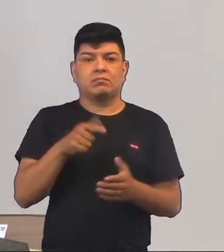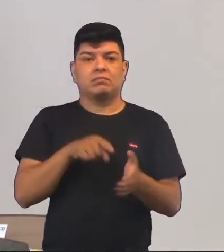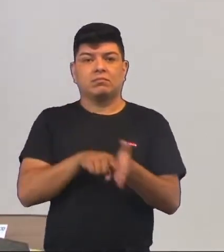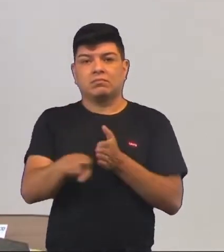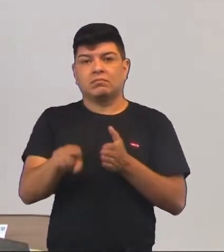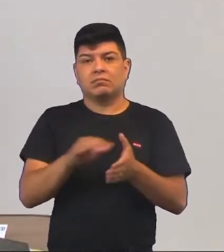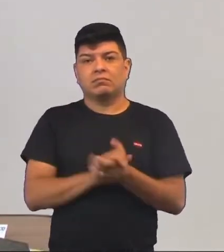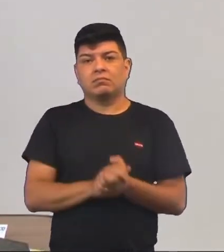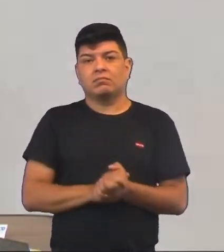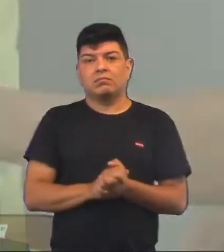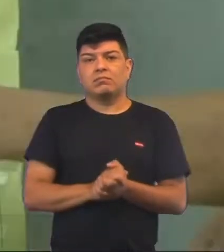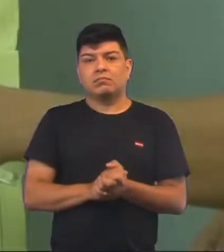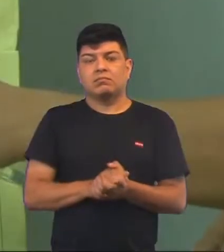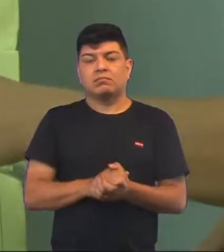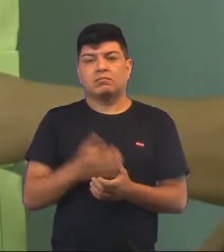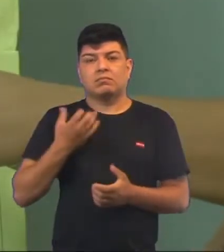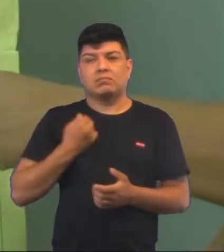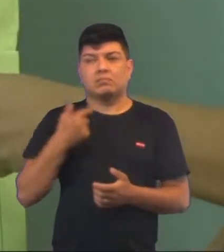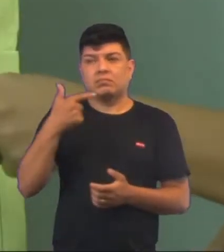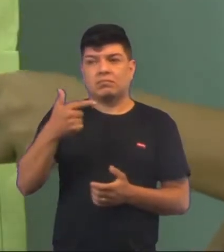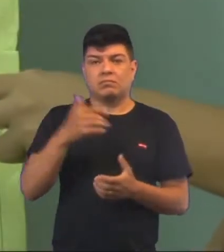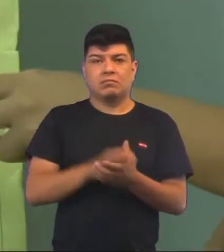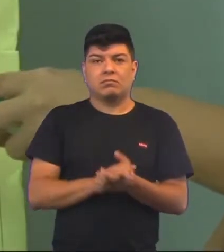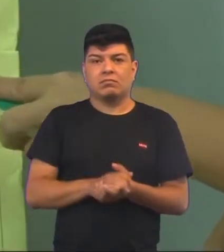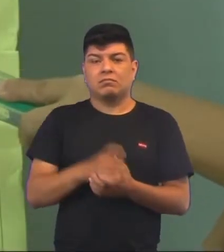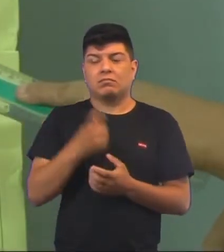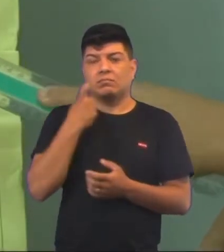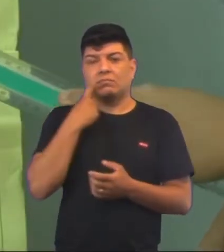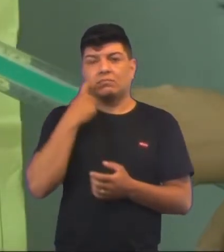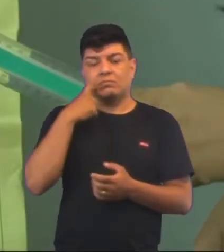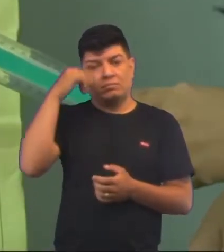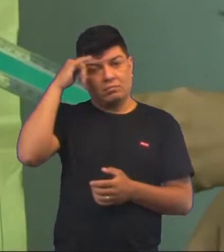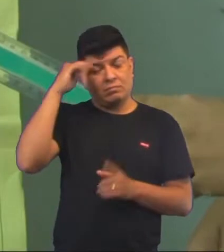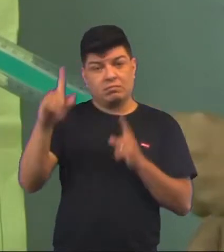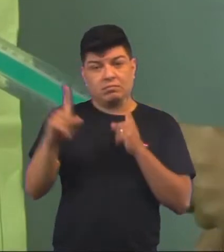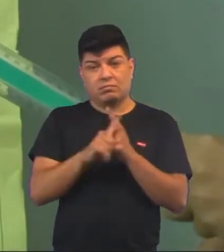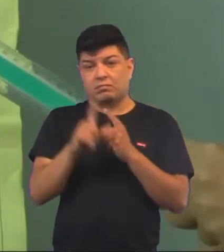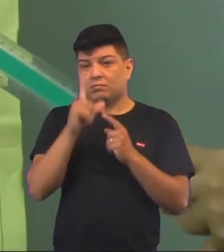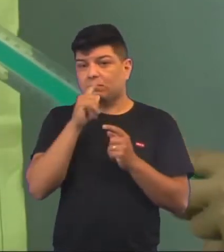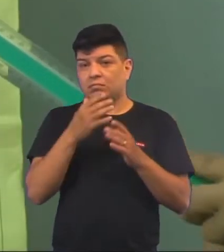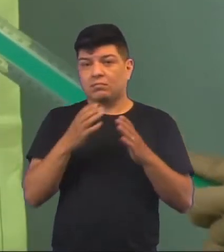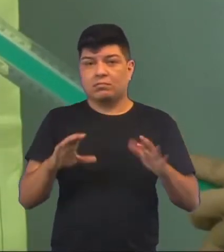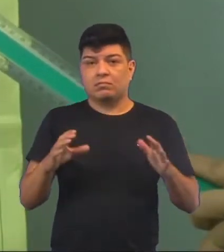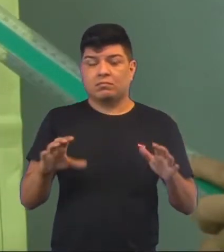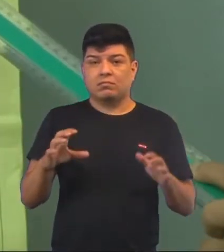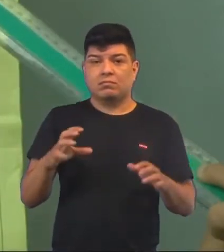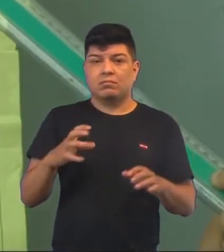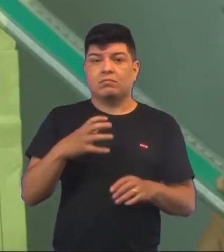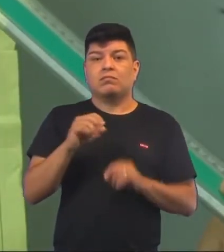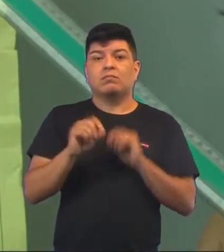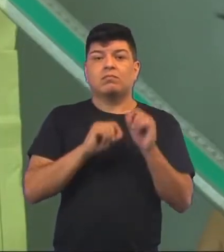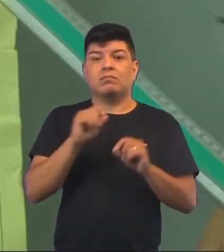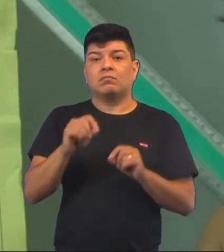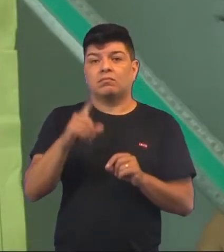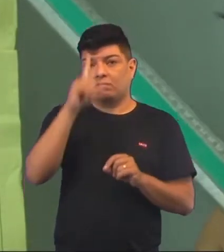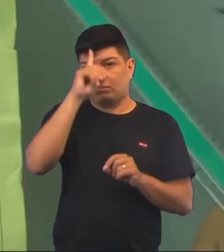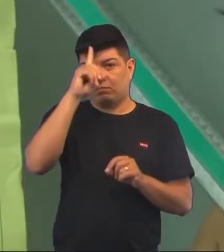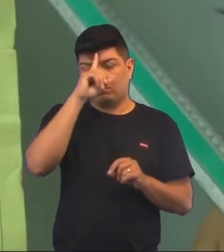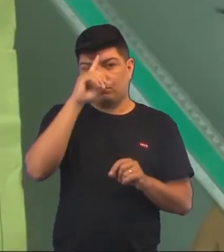questão. Questão 2. Tinga, o peixe-boi encontrado no Ceará, quando adulto, poderá